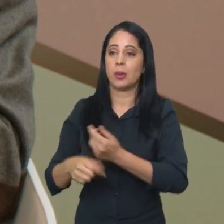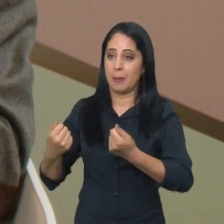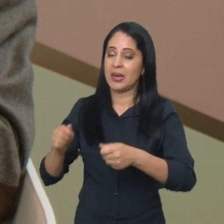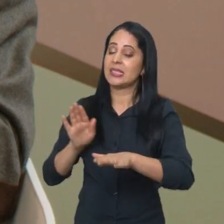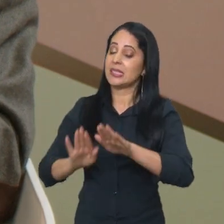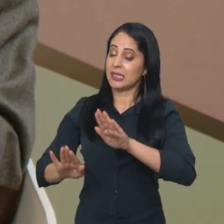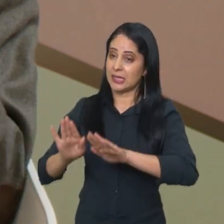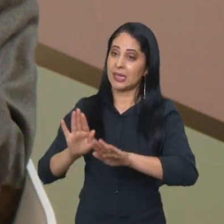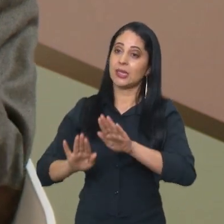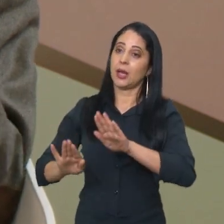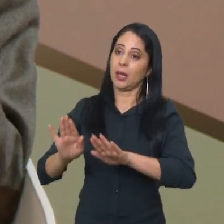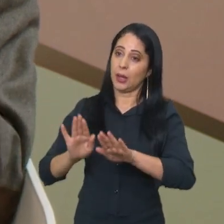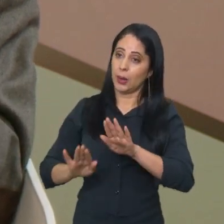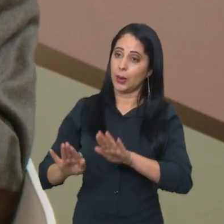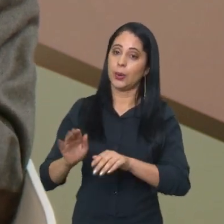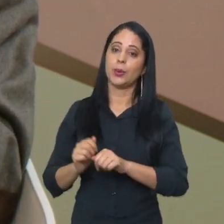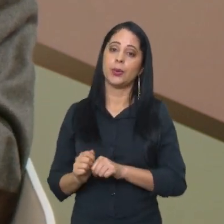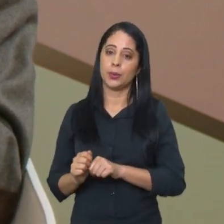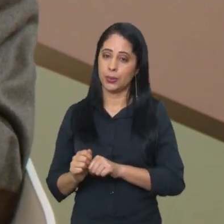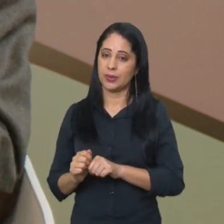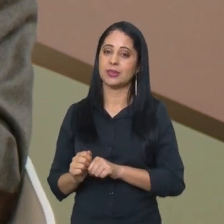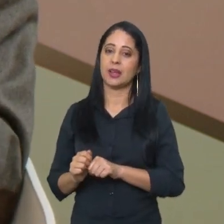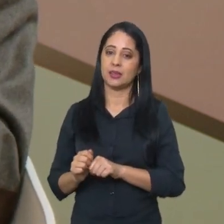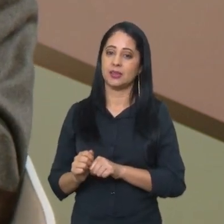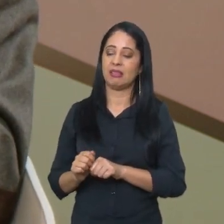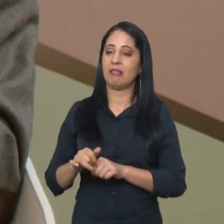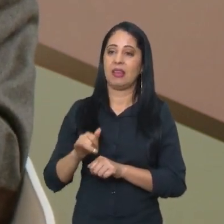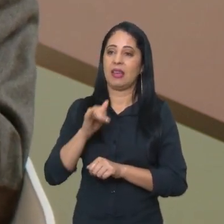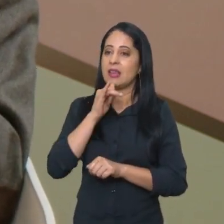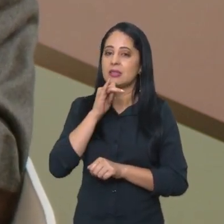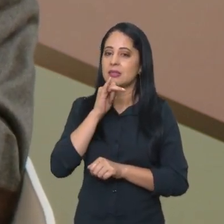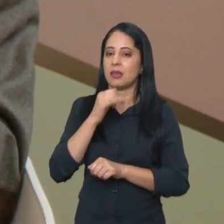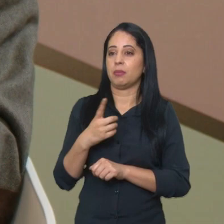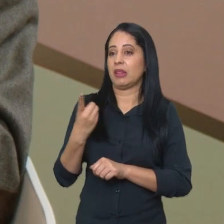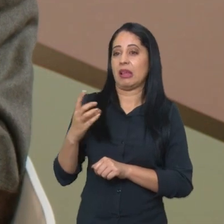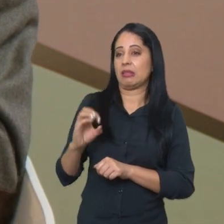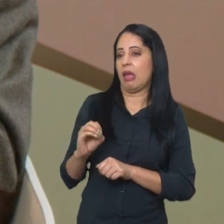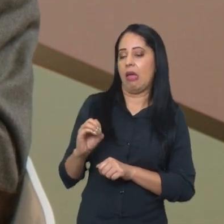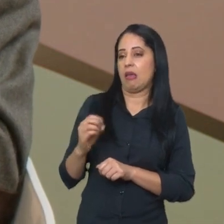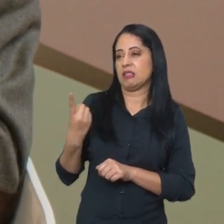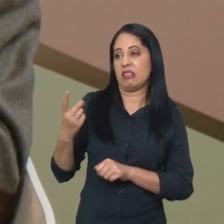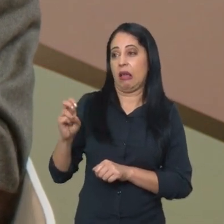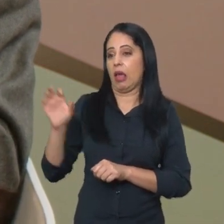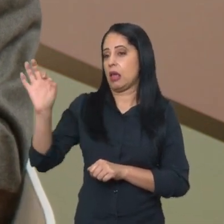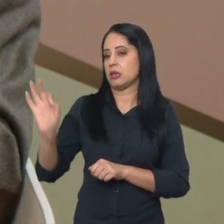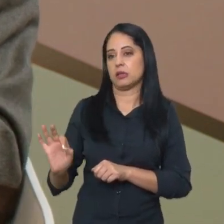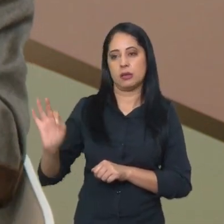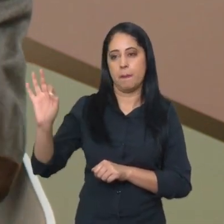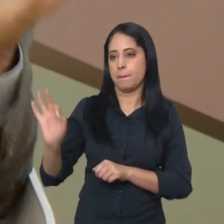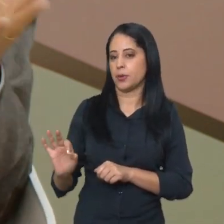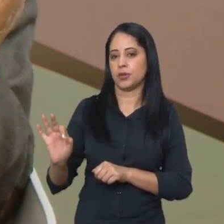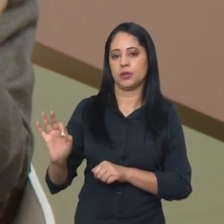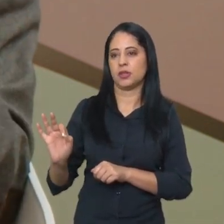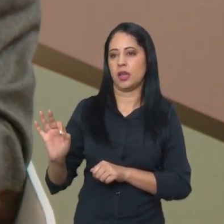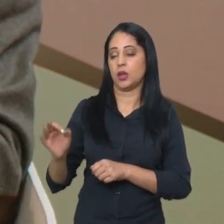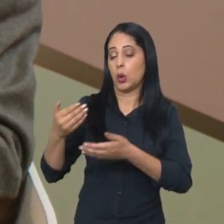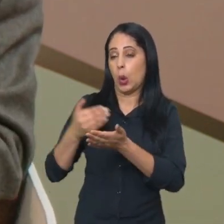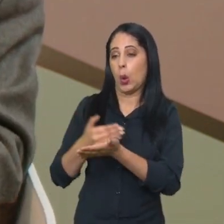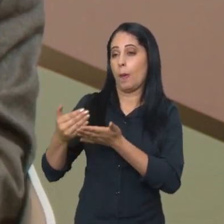cuidado, porque pode, em um ano, 10%, 15%, abrir um quadro de demência.